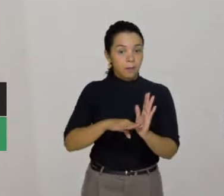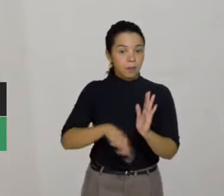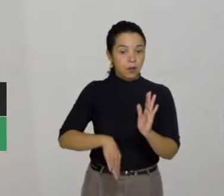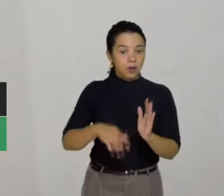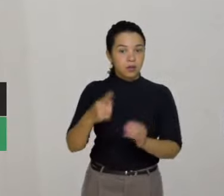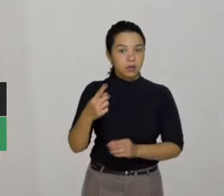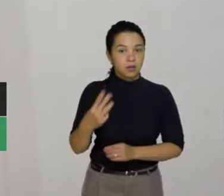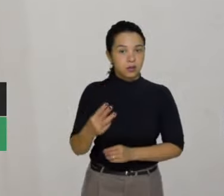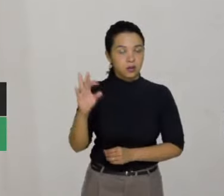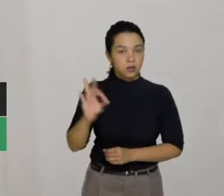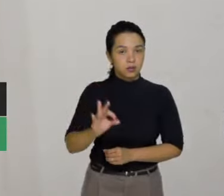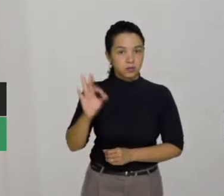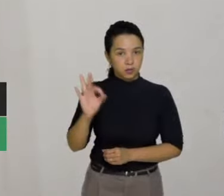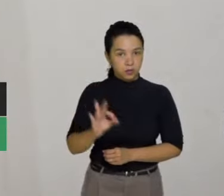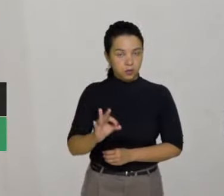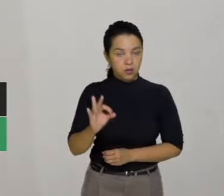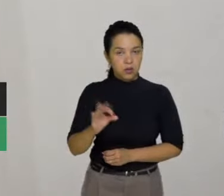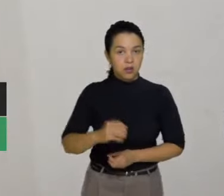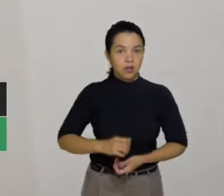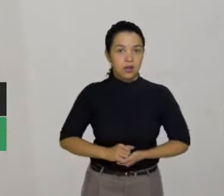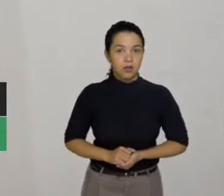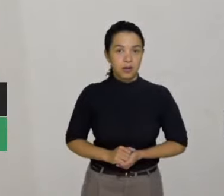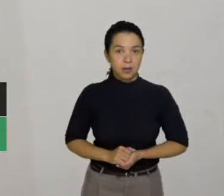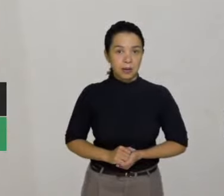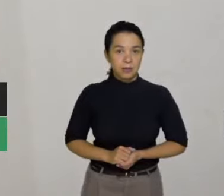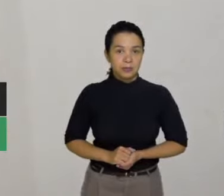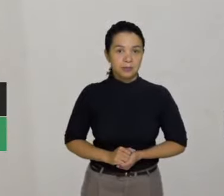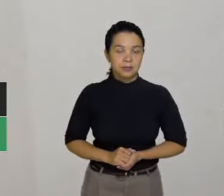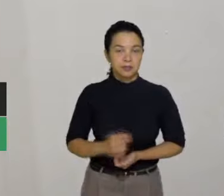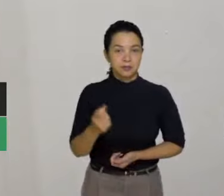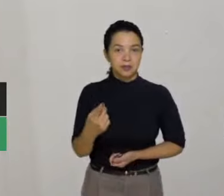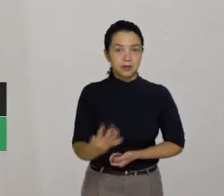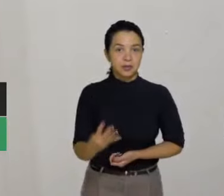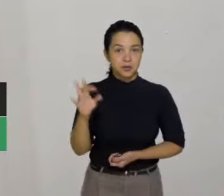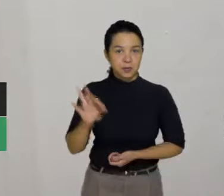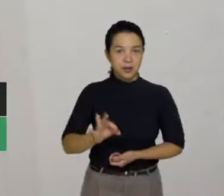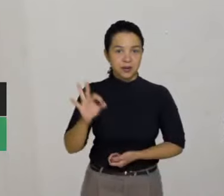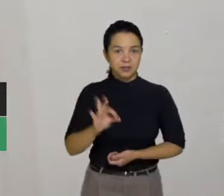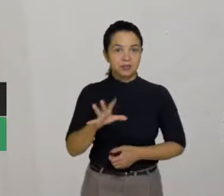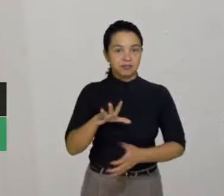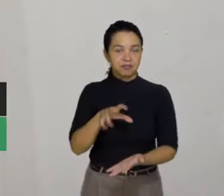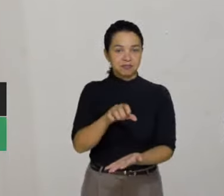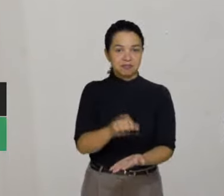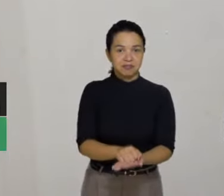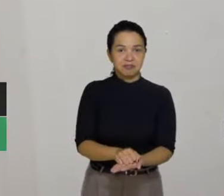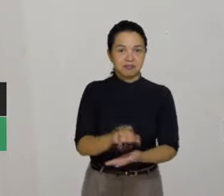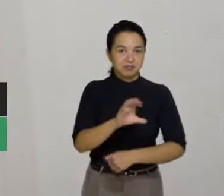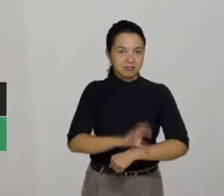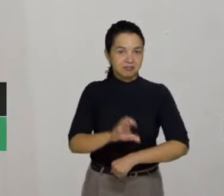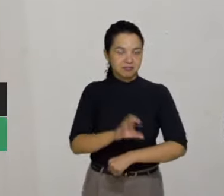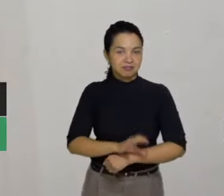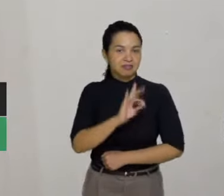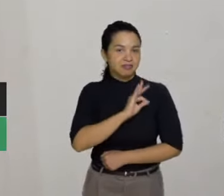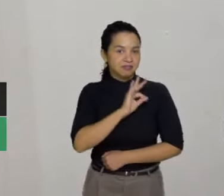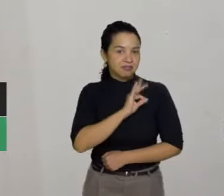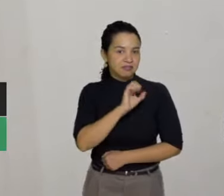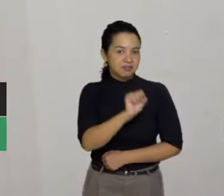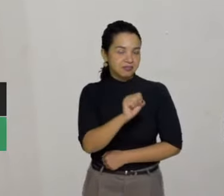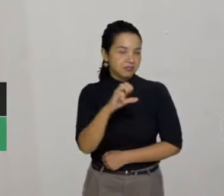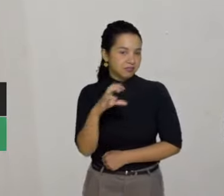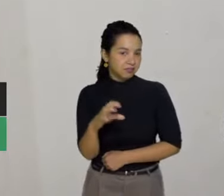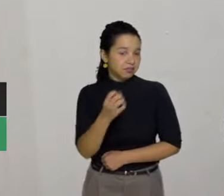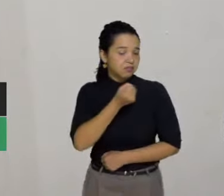dos jovens de 14 a 19 anos estão matriculados em cursos técnicos em Santa Catarina. Um número